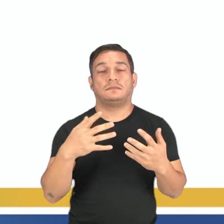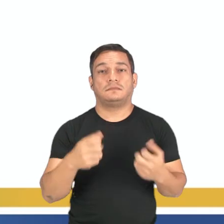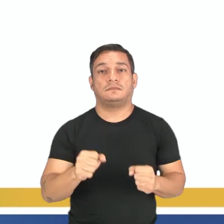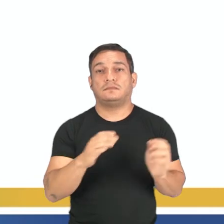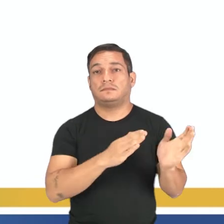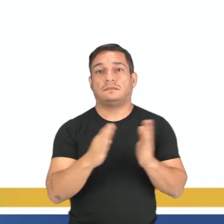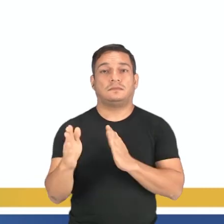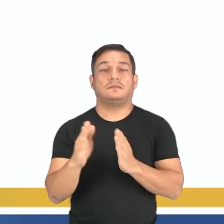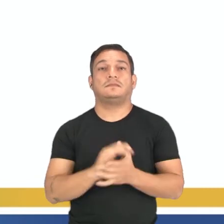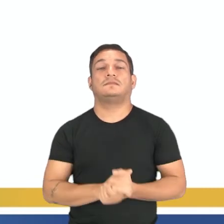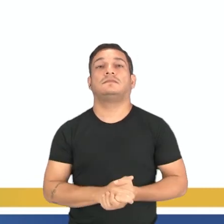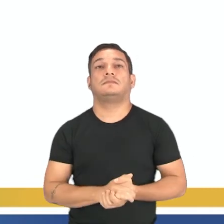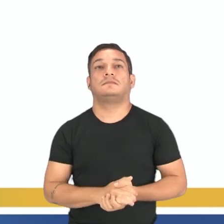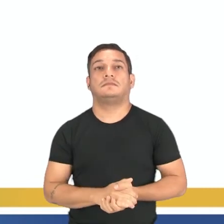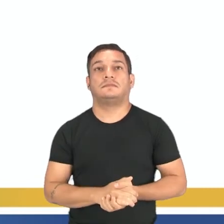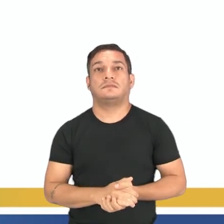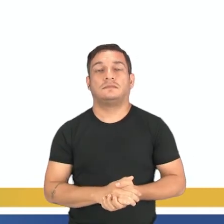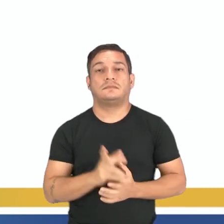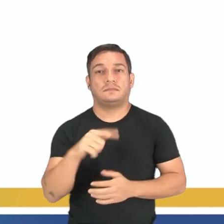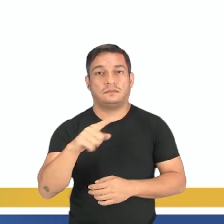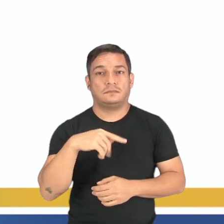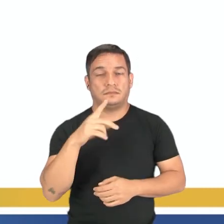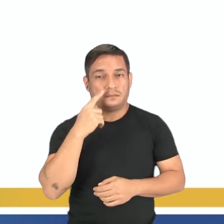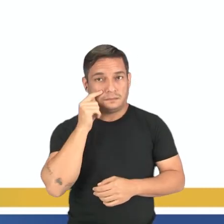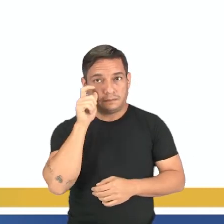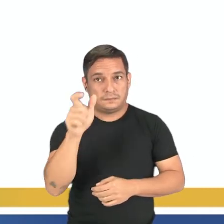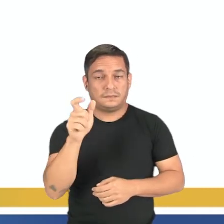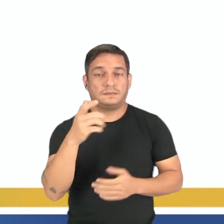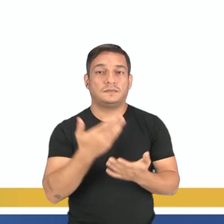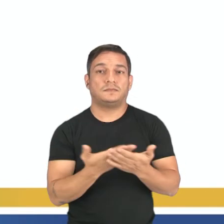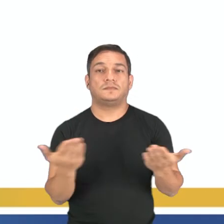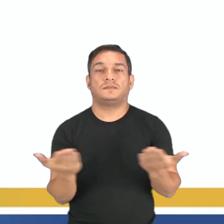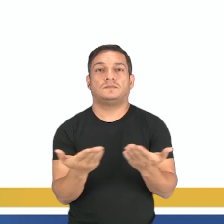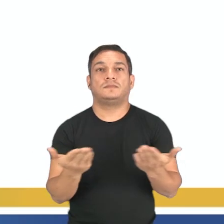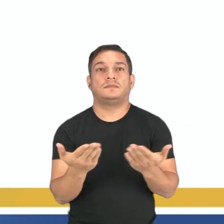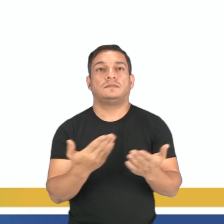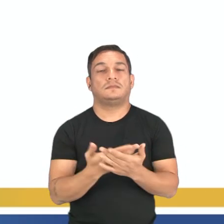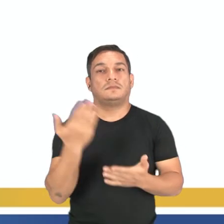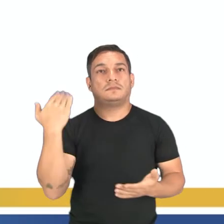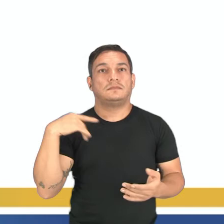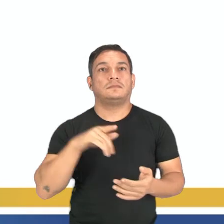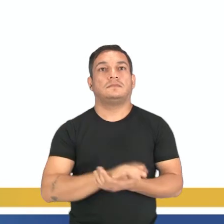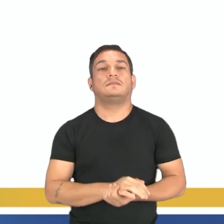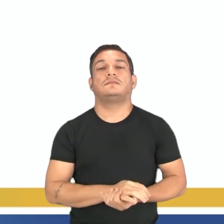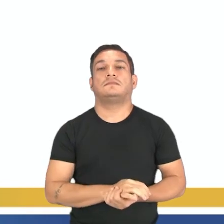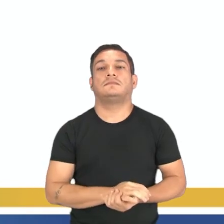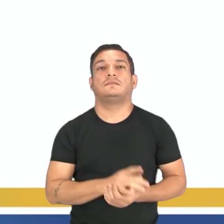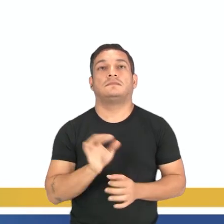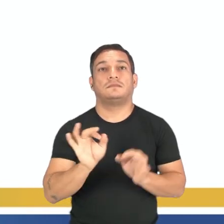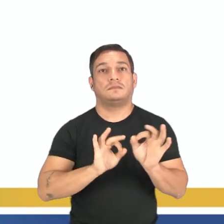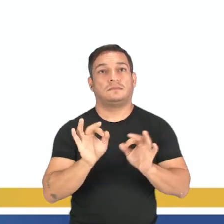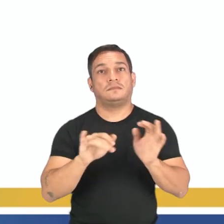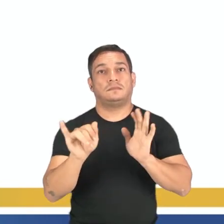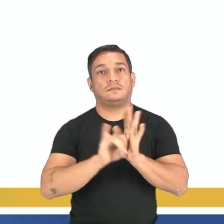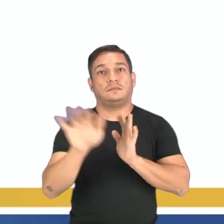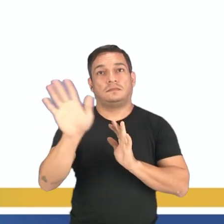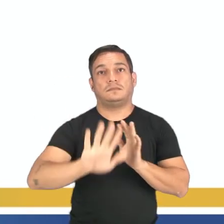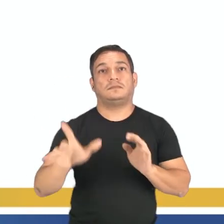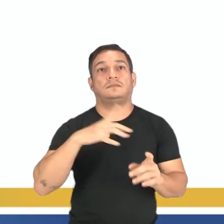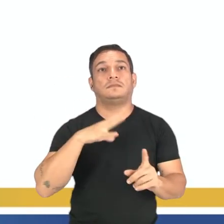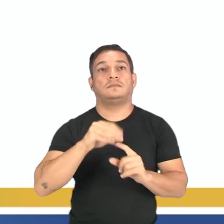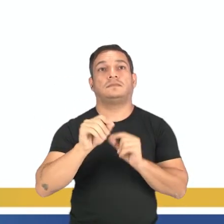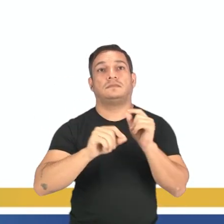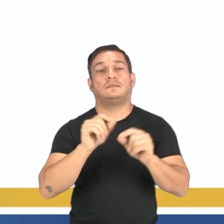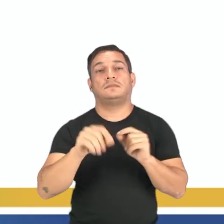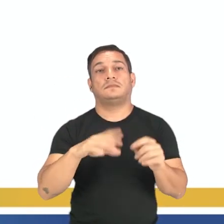considerados parte desse processo? Se você prestou bem atenção na aula de hoje e na aula passada, a construção da identidade nacional tem